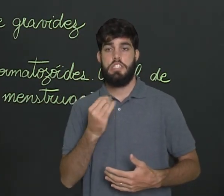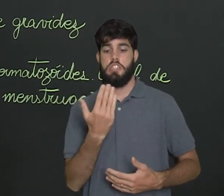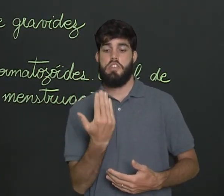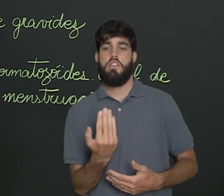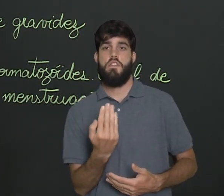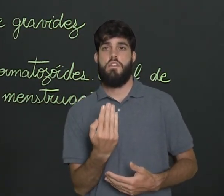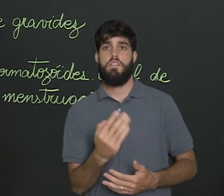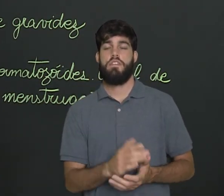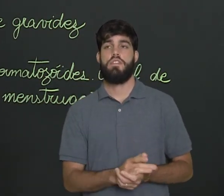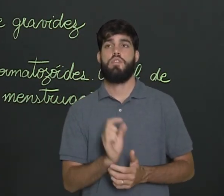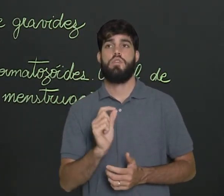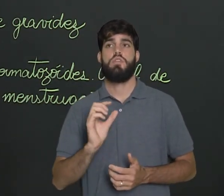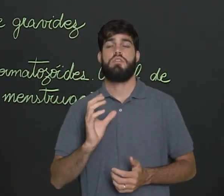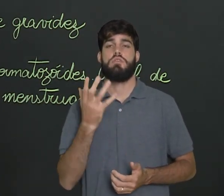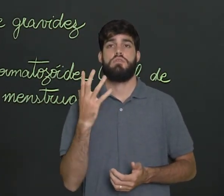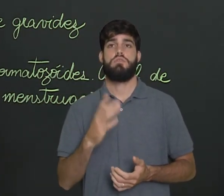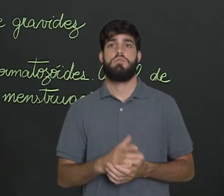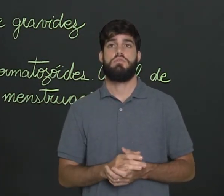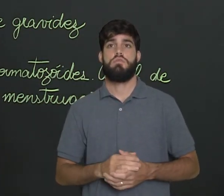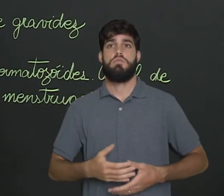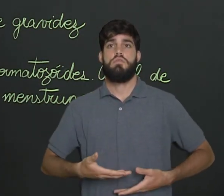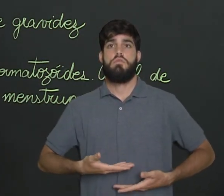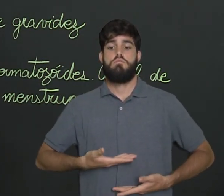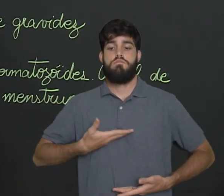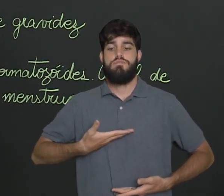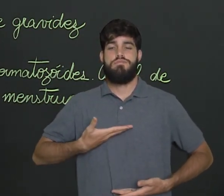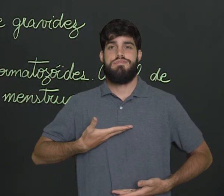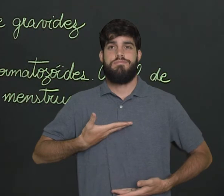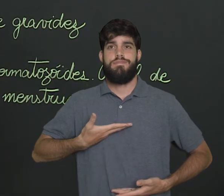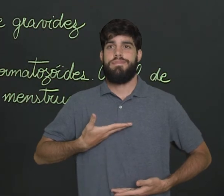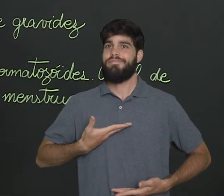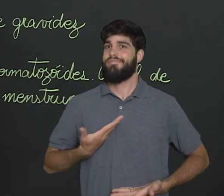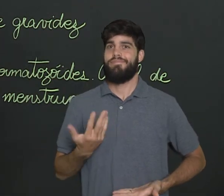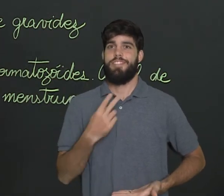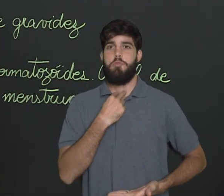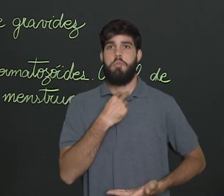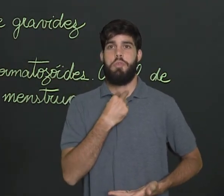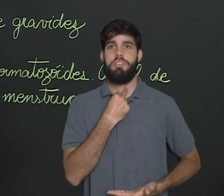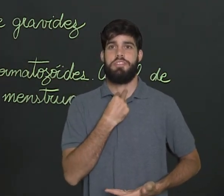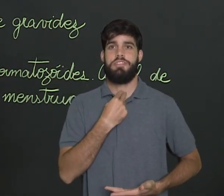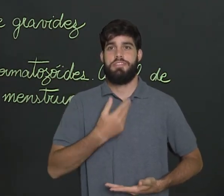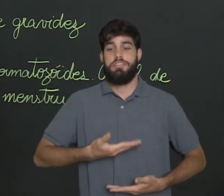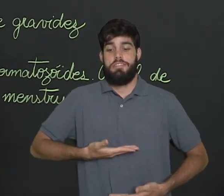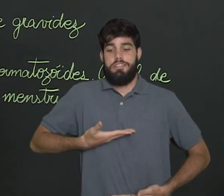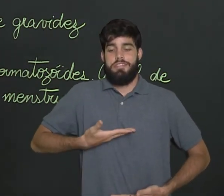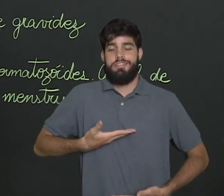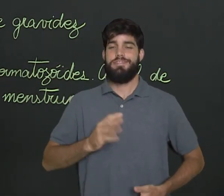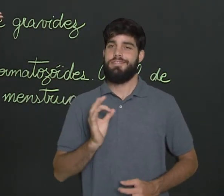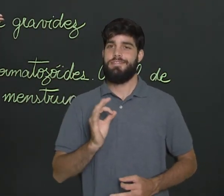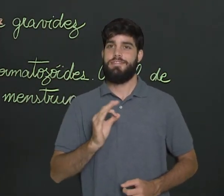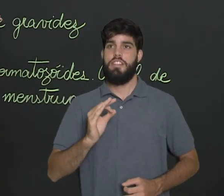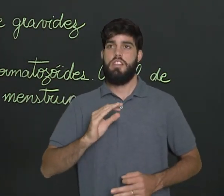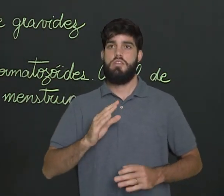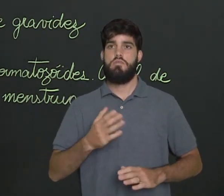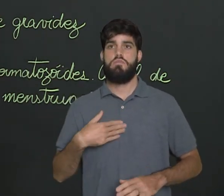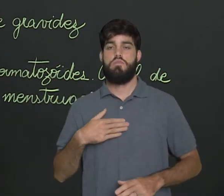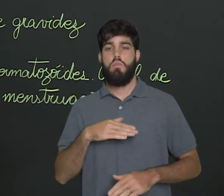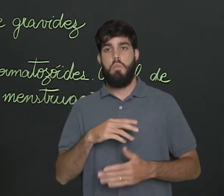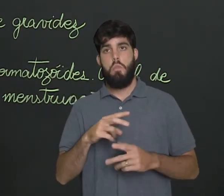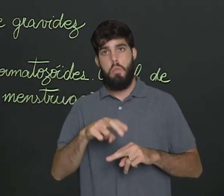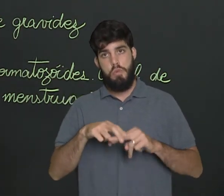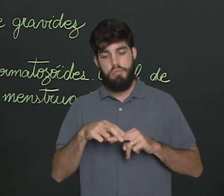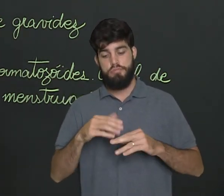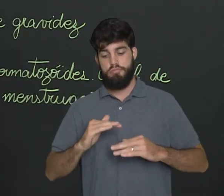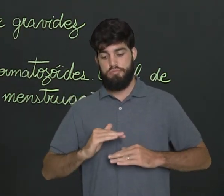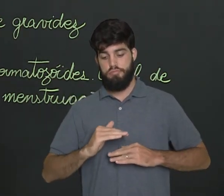frente. Se ele tivesse assim, ó, vertical, ele ia inchar e ia crescer aqui para cima, né? Não ia dar certo. Para onde é que ia aí, o espaço? Então,